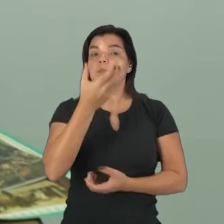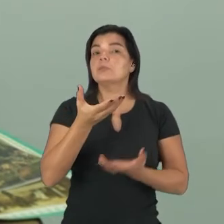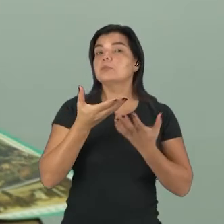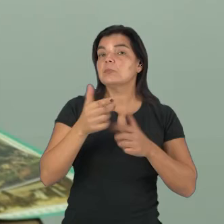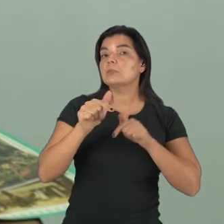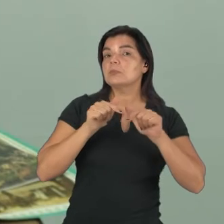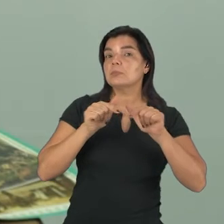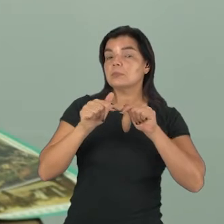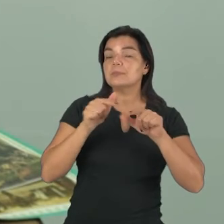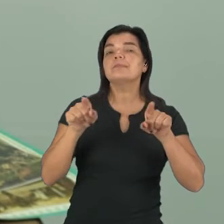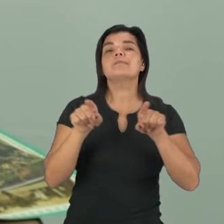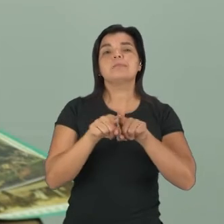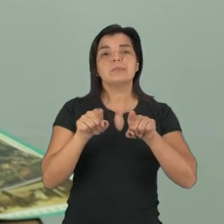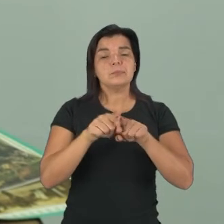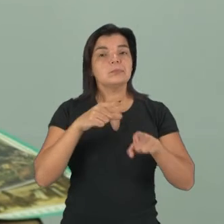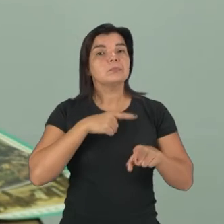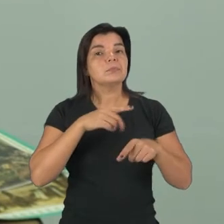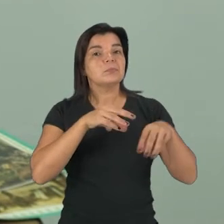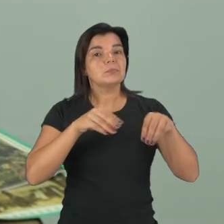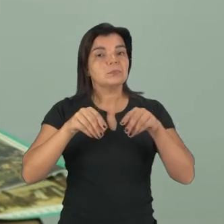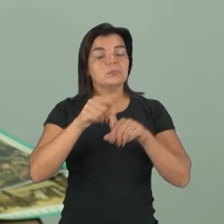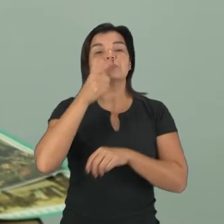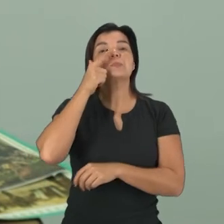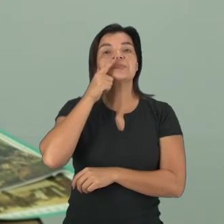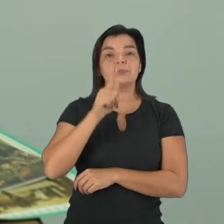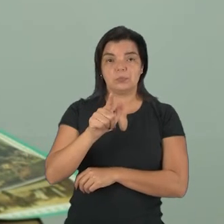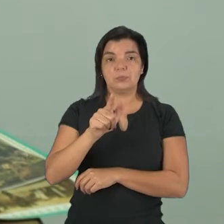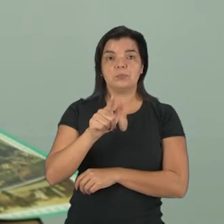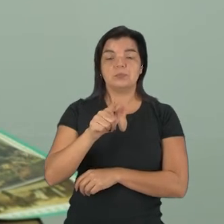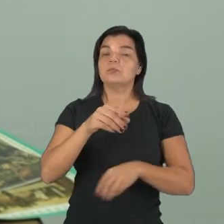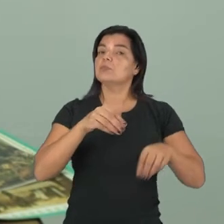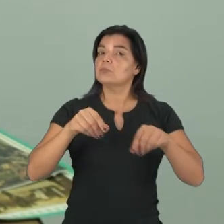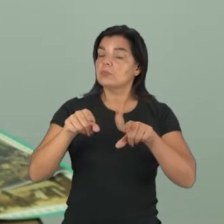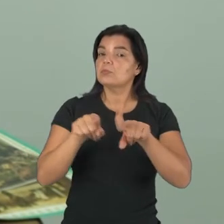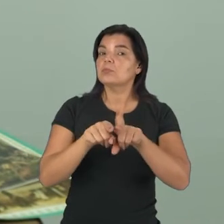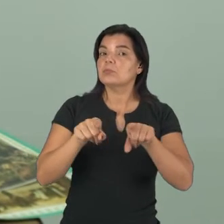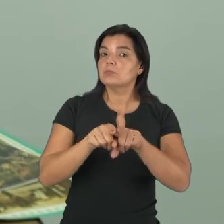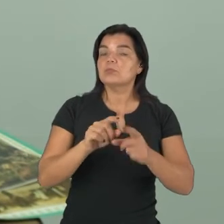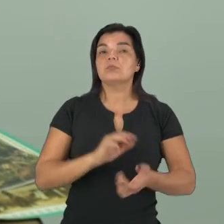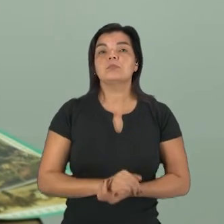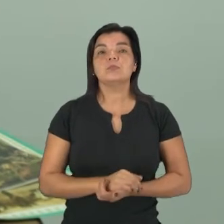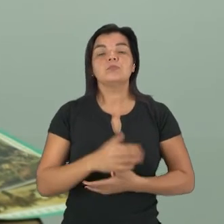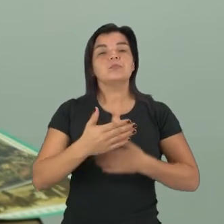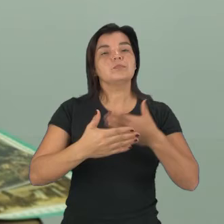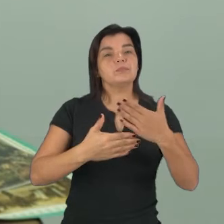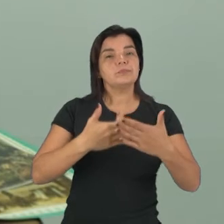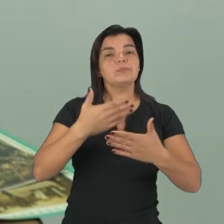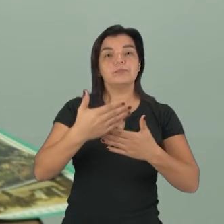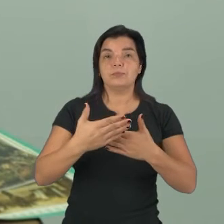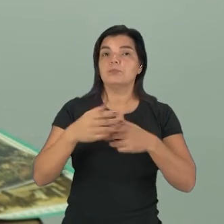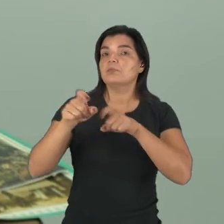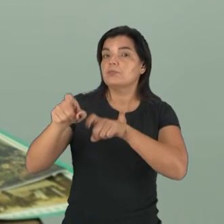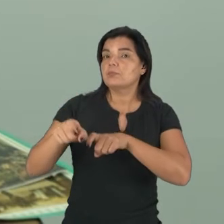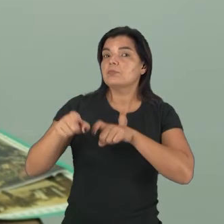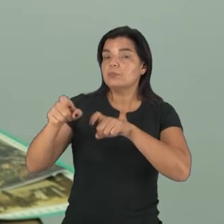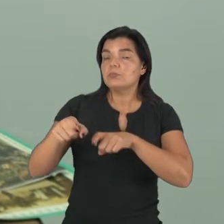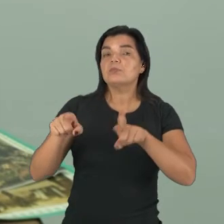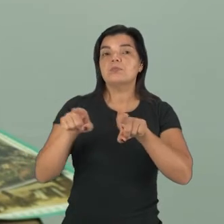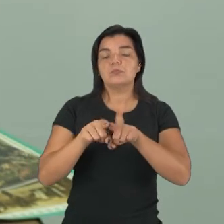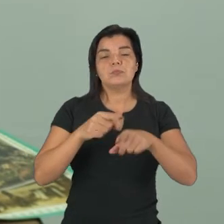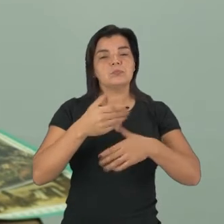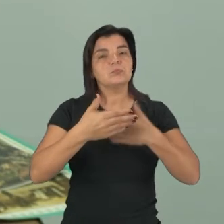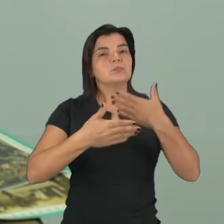trabalho, de também ter terras, de conquistar também essa terra. E aí eles foram já para as lavouras, isso aí já